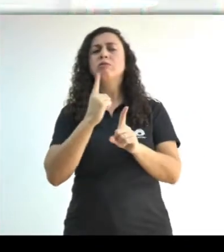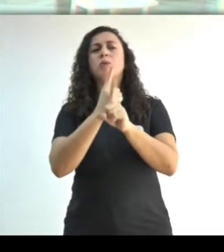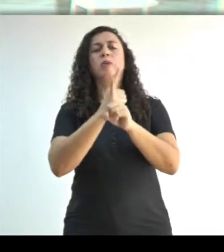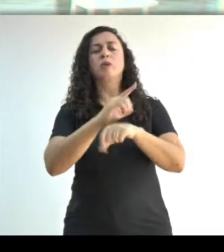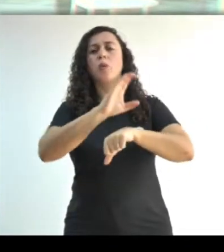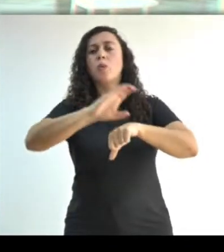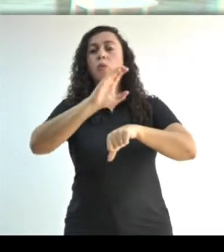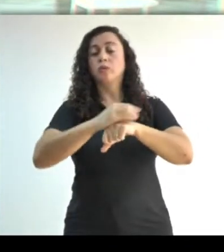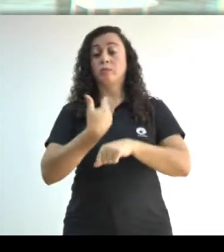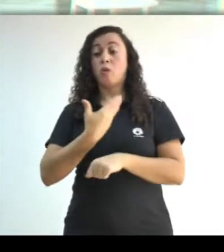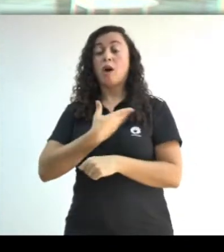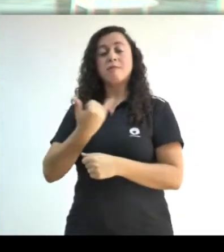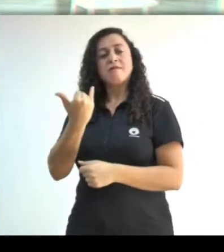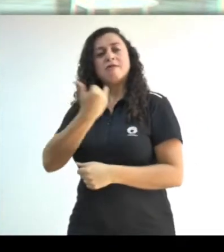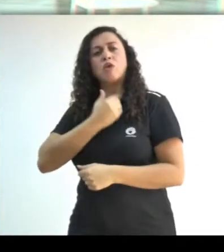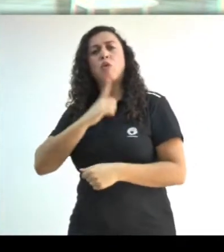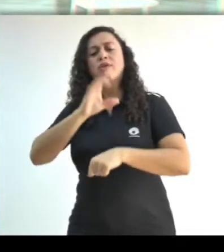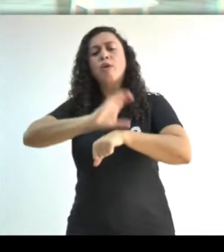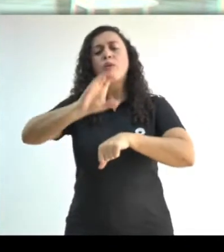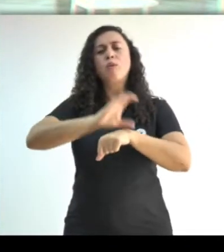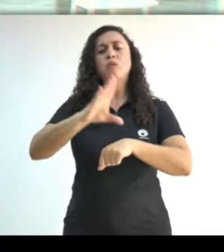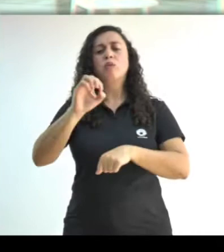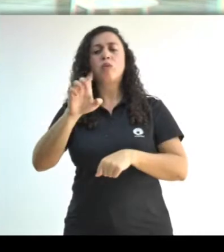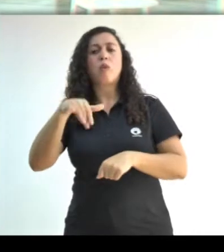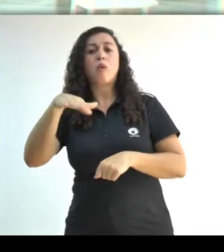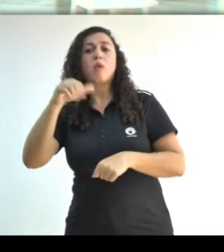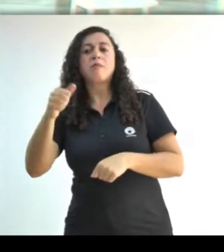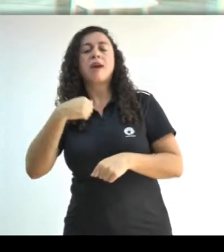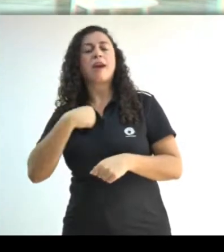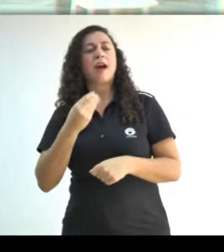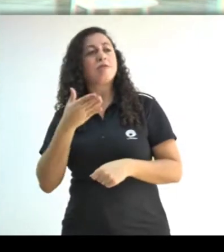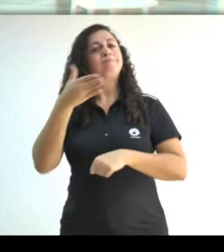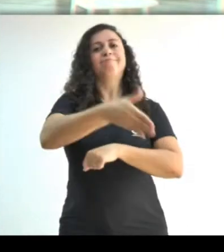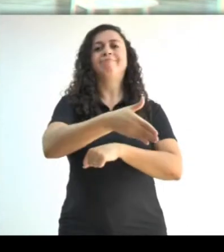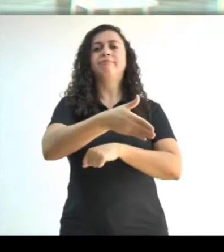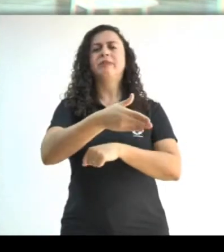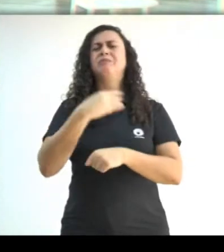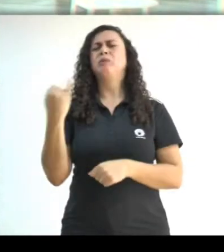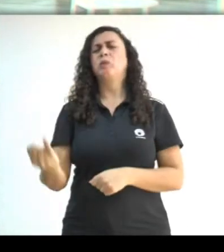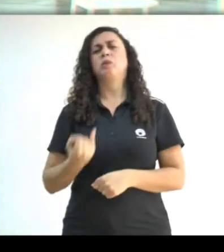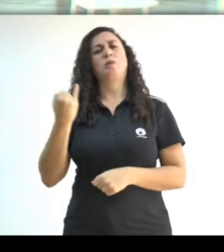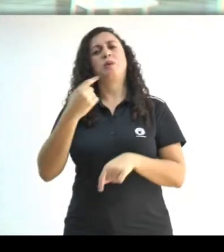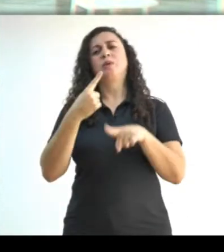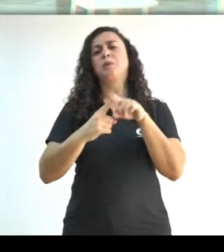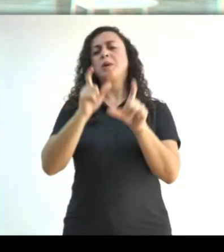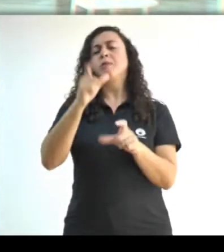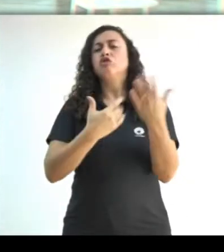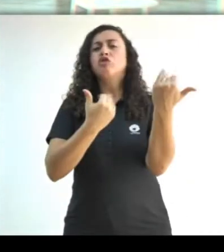amigo. O Colmeia é importante, ainda mais para as pessoas mais jovens como eu,